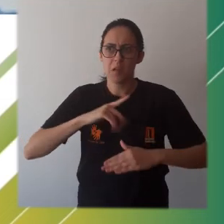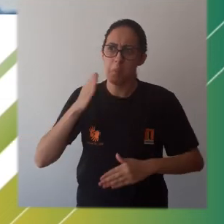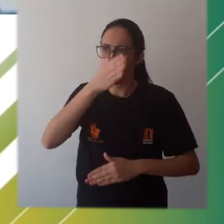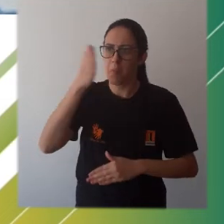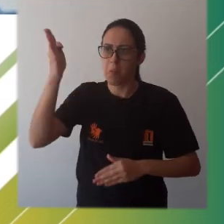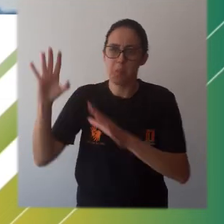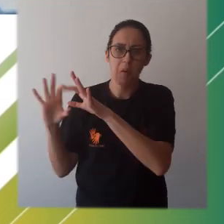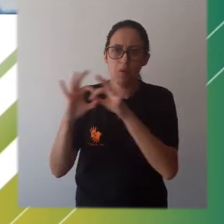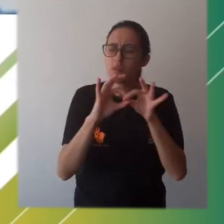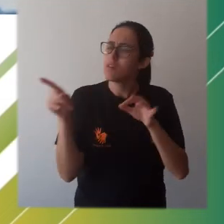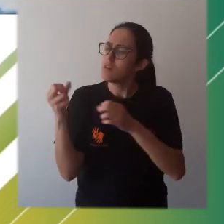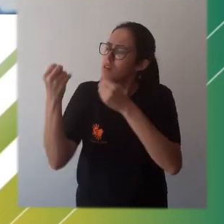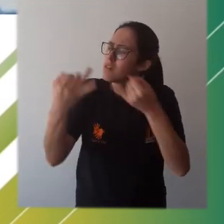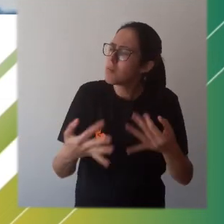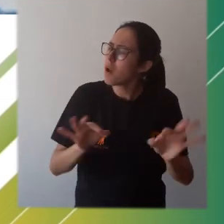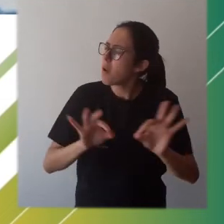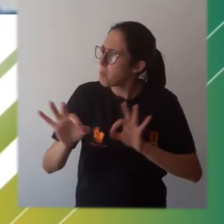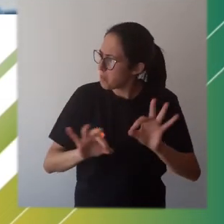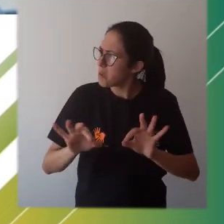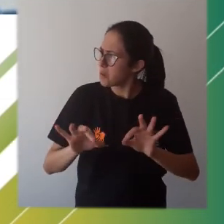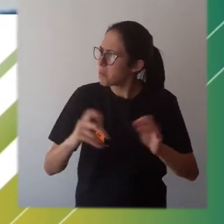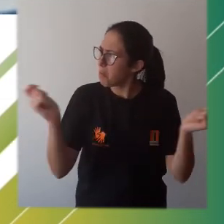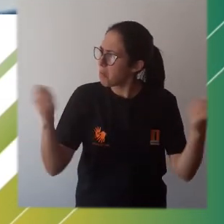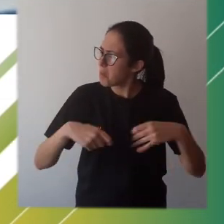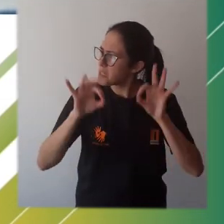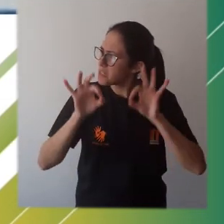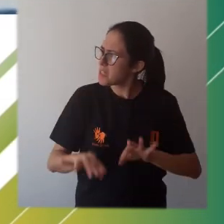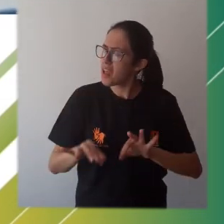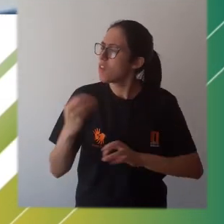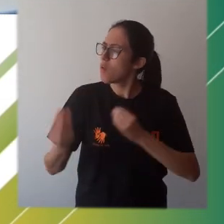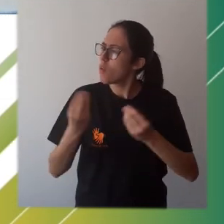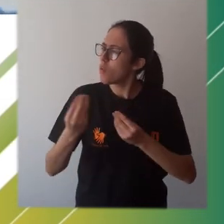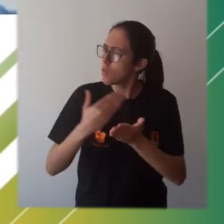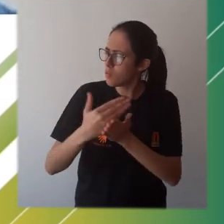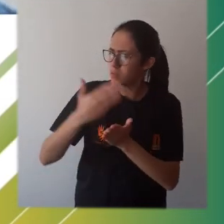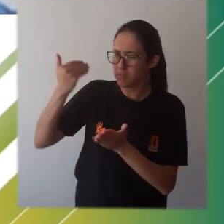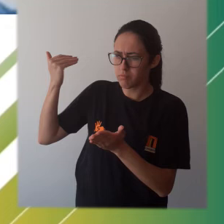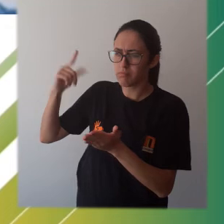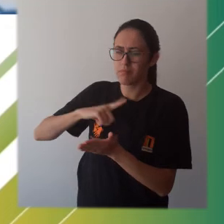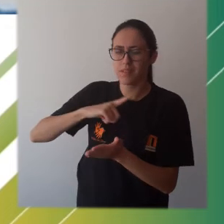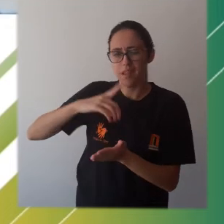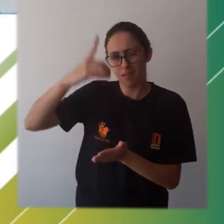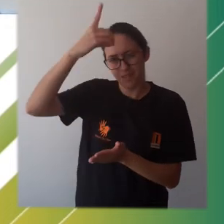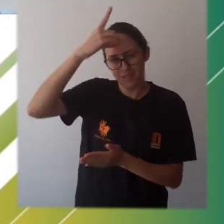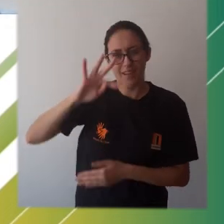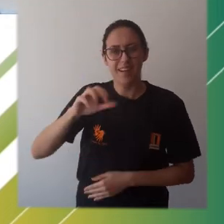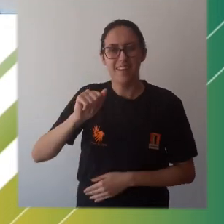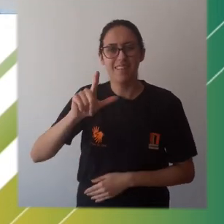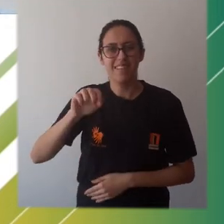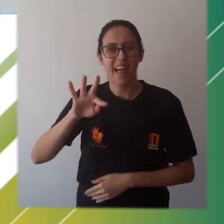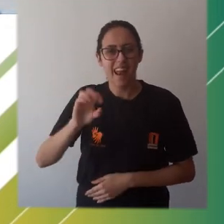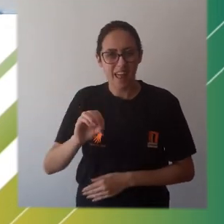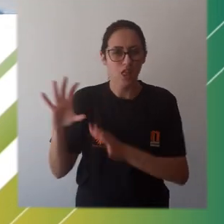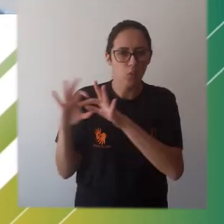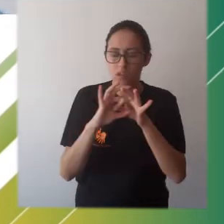e a Paralimpíada. Eu queria que você explicasse um pouquinho desse projeto que deu tão certo quando começou com o Talento Olímpico lá atrás, que você já explicou,